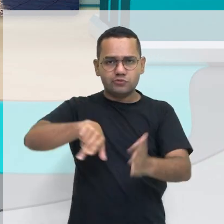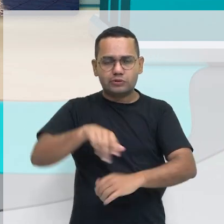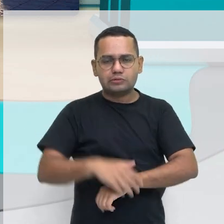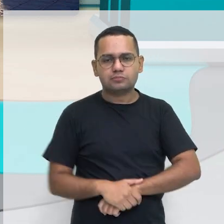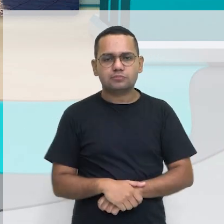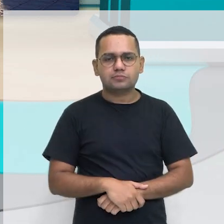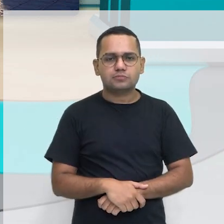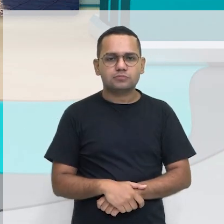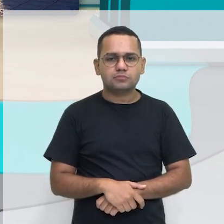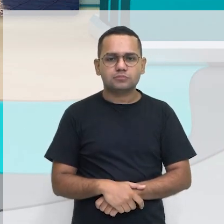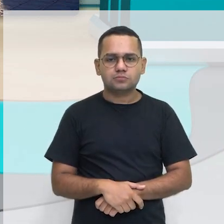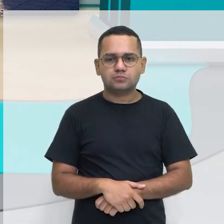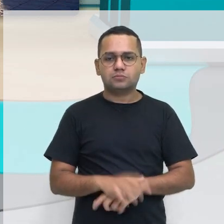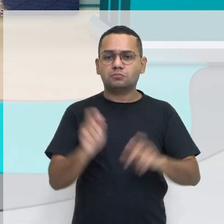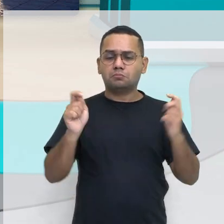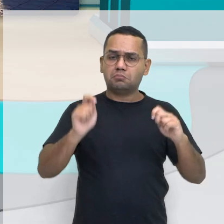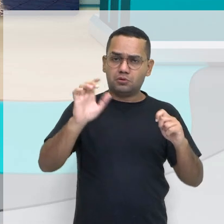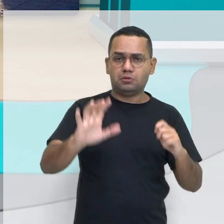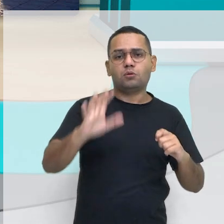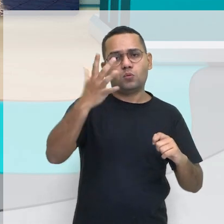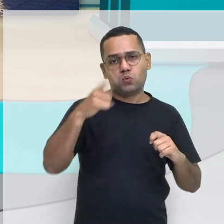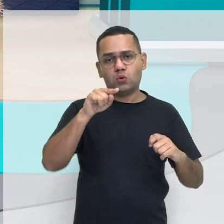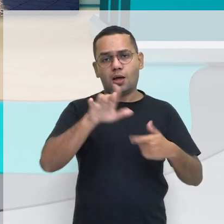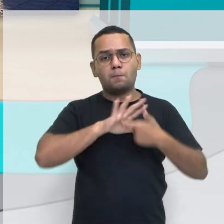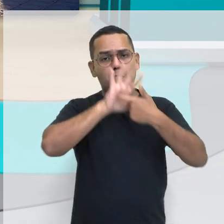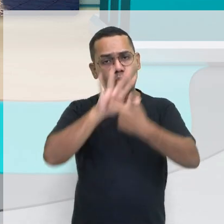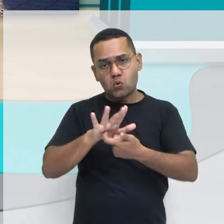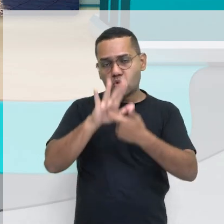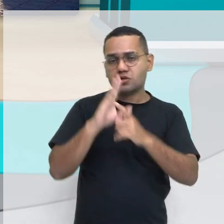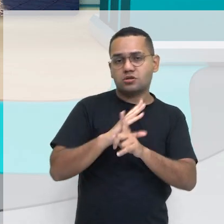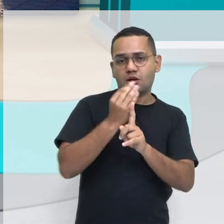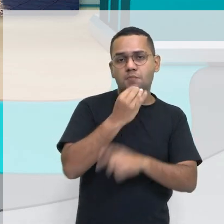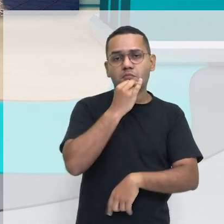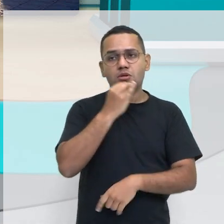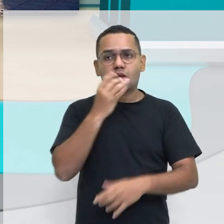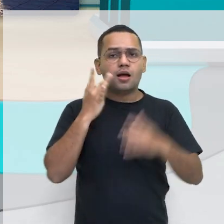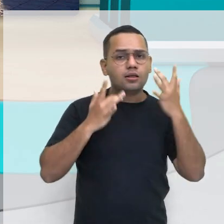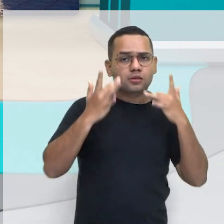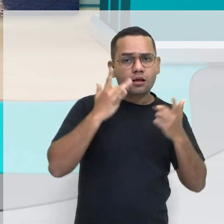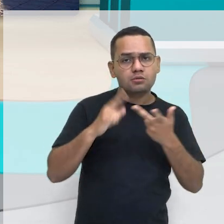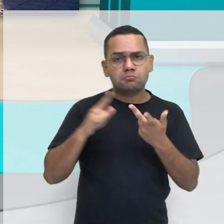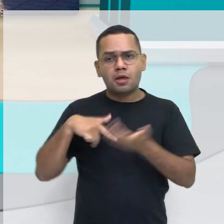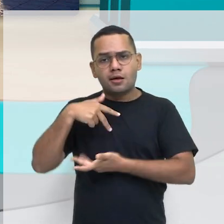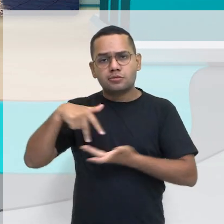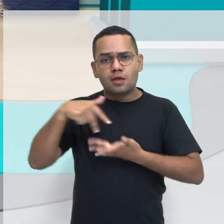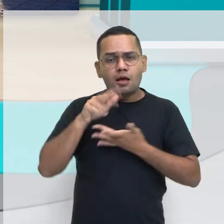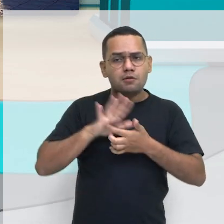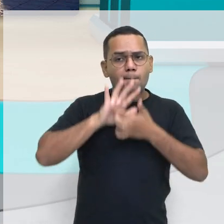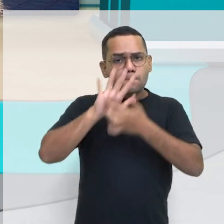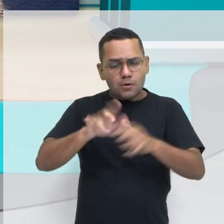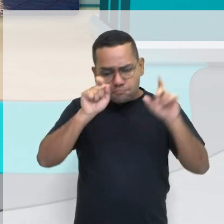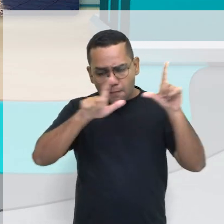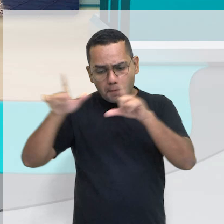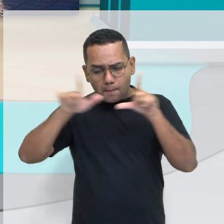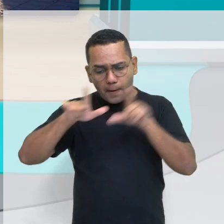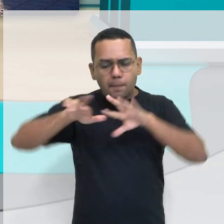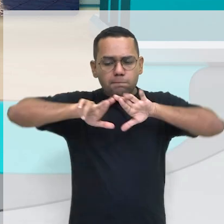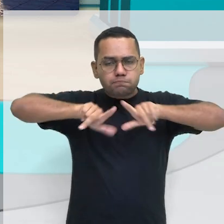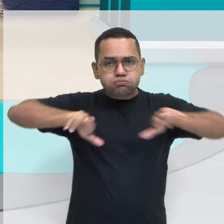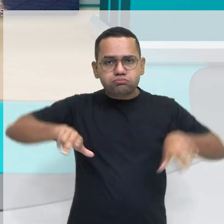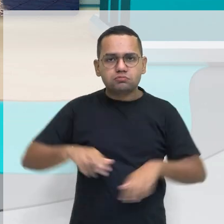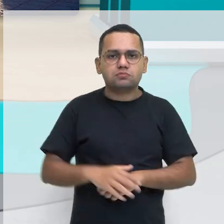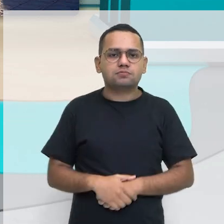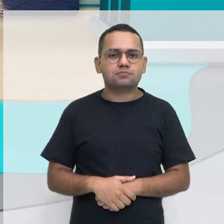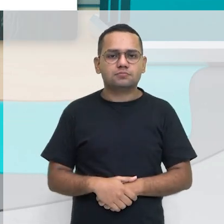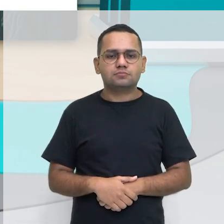lugares pode acontecer arte, tanto no teatro, quanto a dança, quanto exposições artísticas de artes